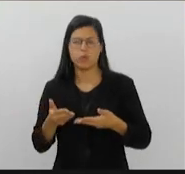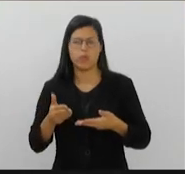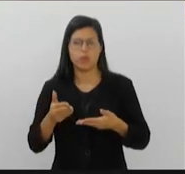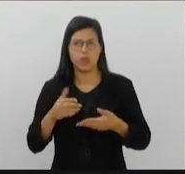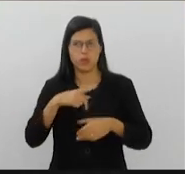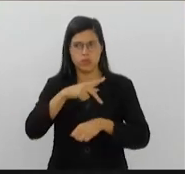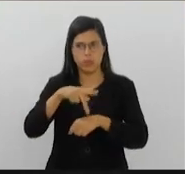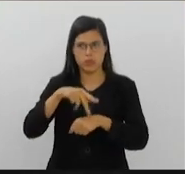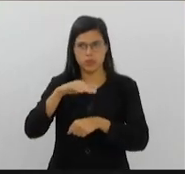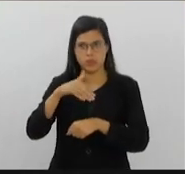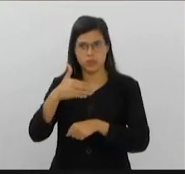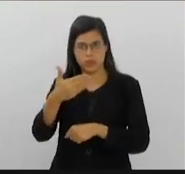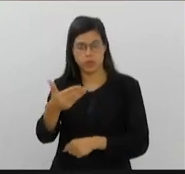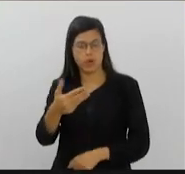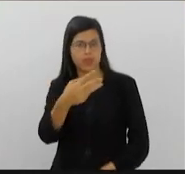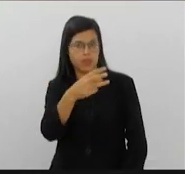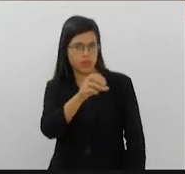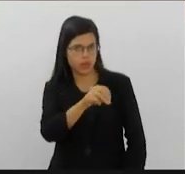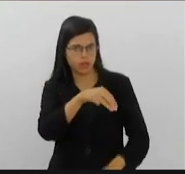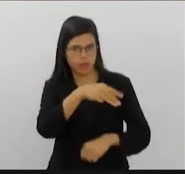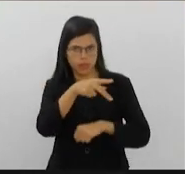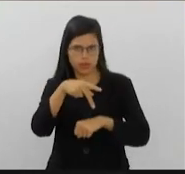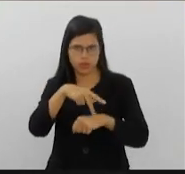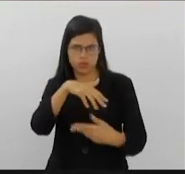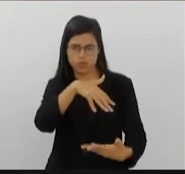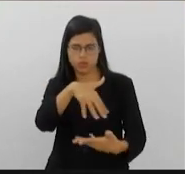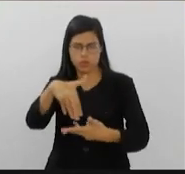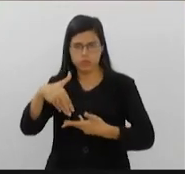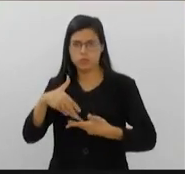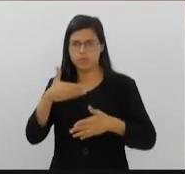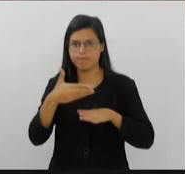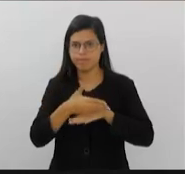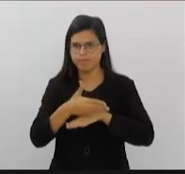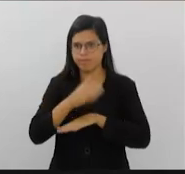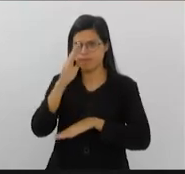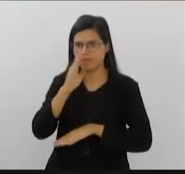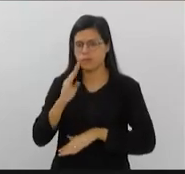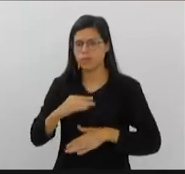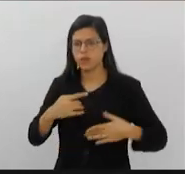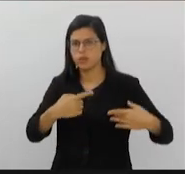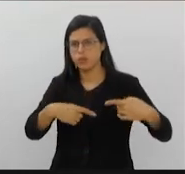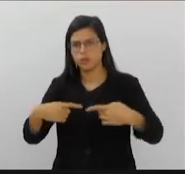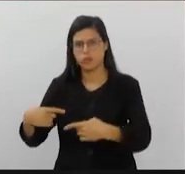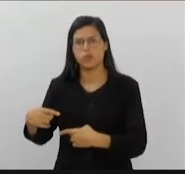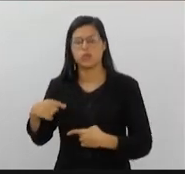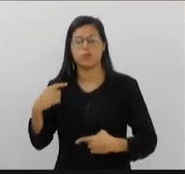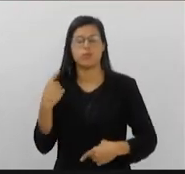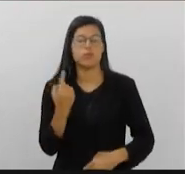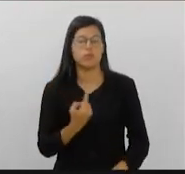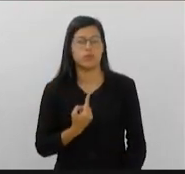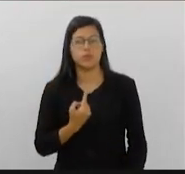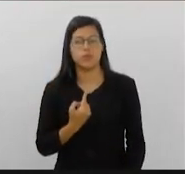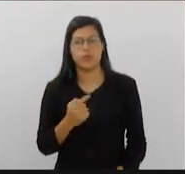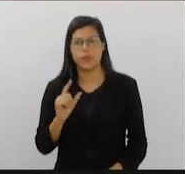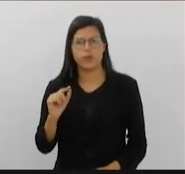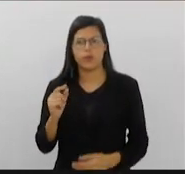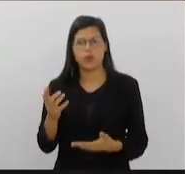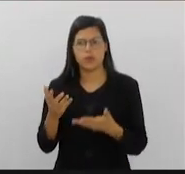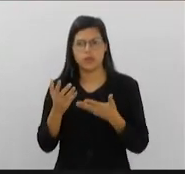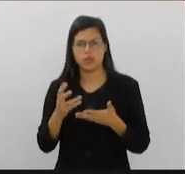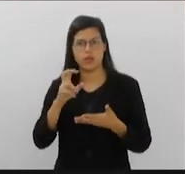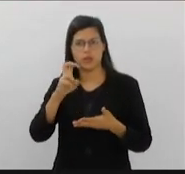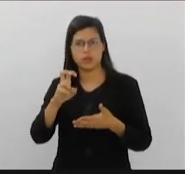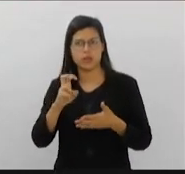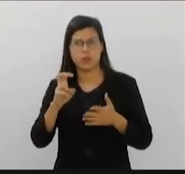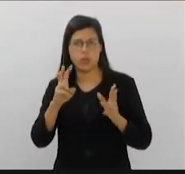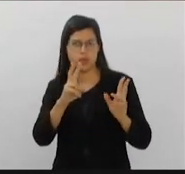de mais de 30 países do mundo que vão vir aqui para o Brasil discutir com a gente o que a gente quer para esses 5 temas como